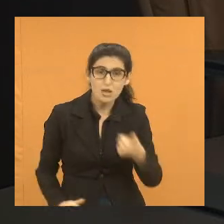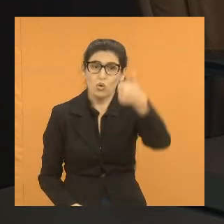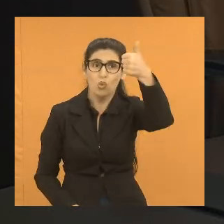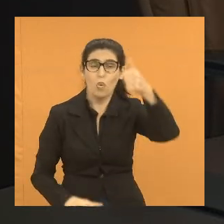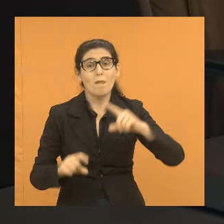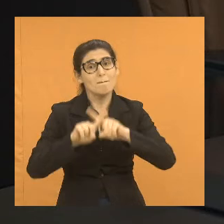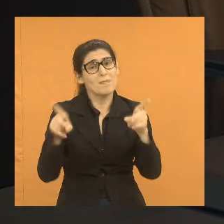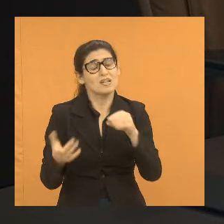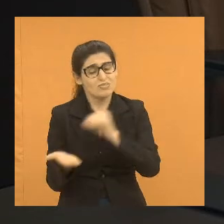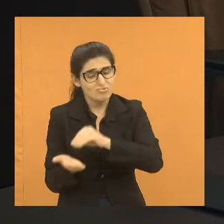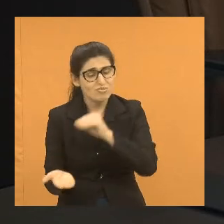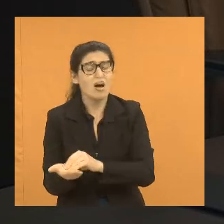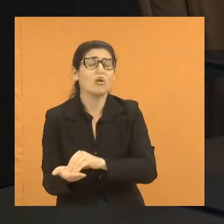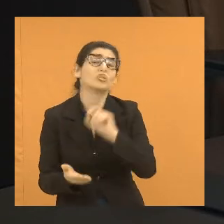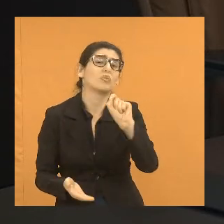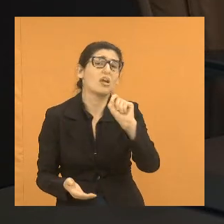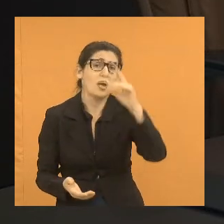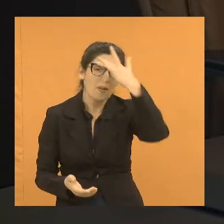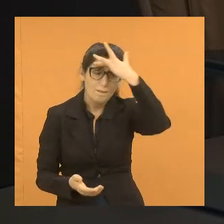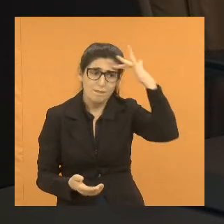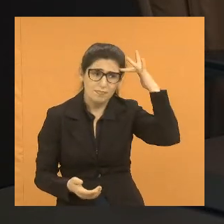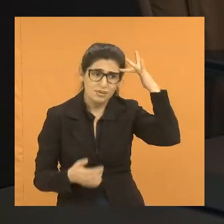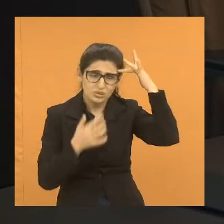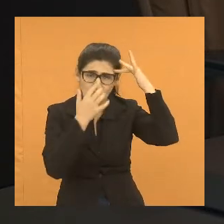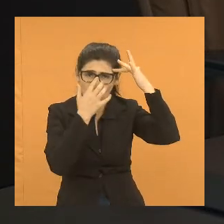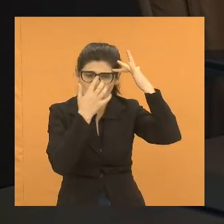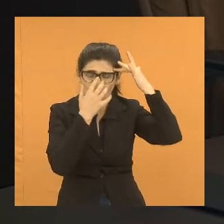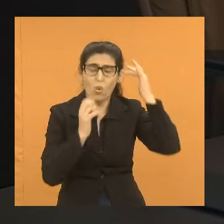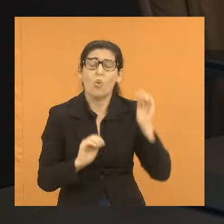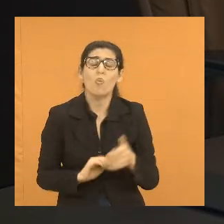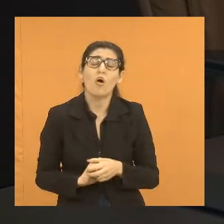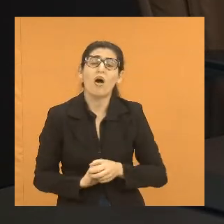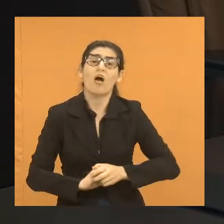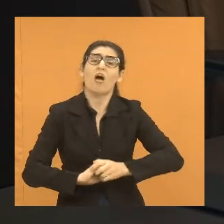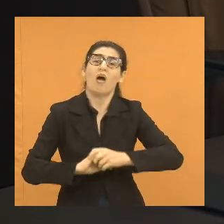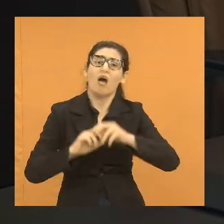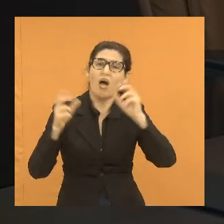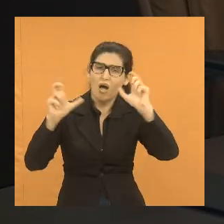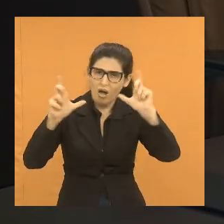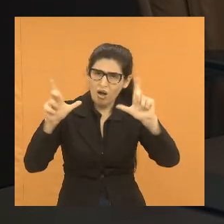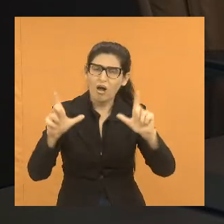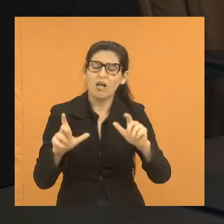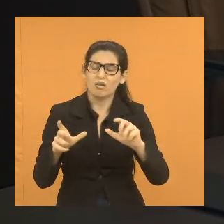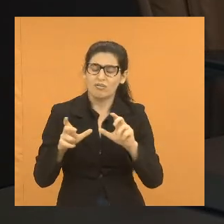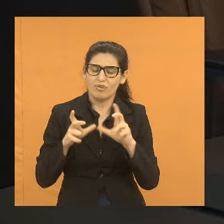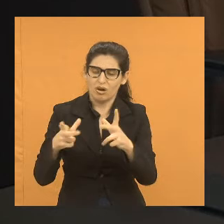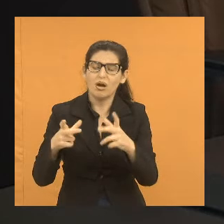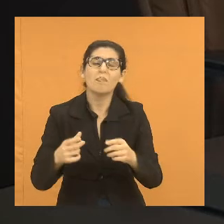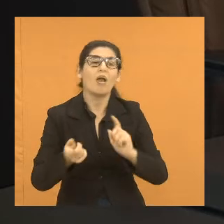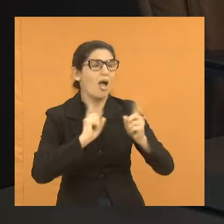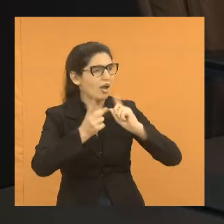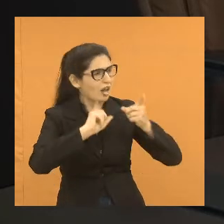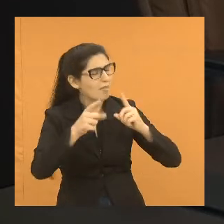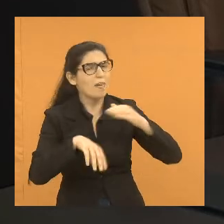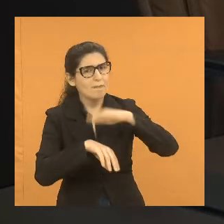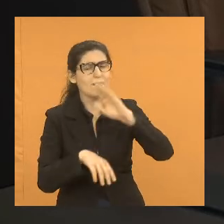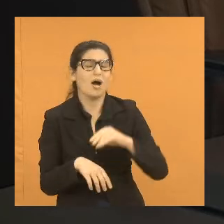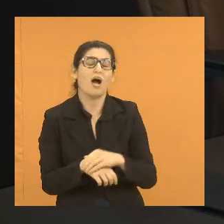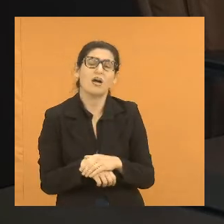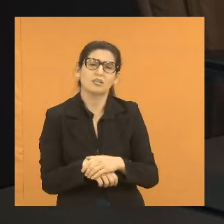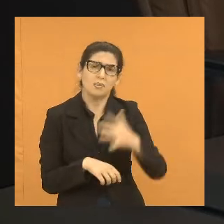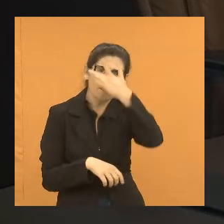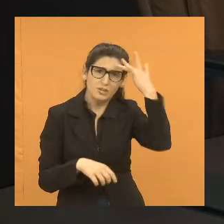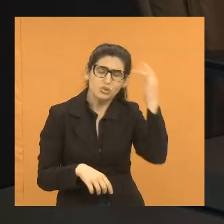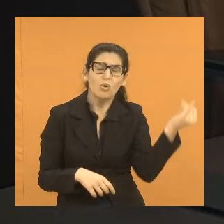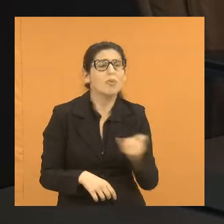a população, conforme tem a TV Câmara, reclamar mais para as suas autoridades. E as autoridades que têm que reclamar,